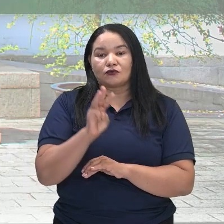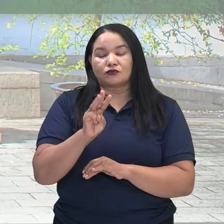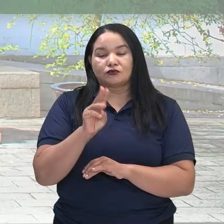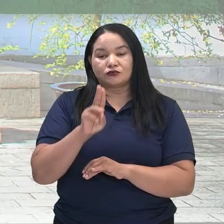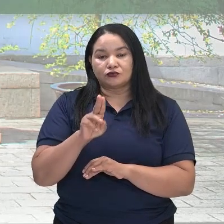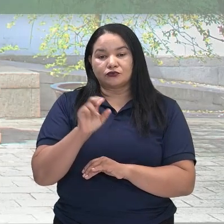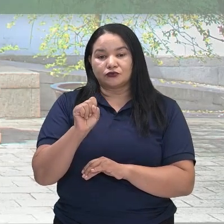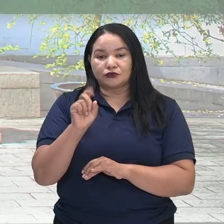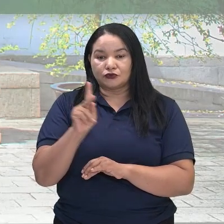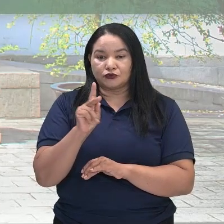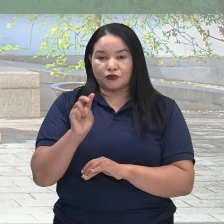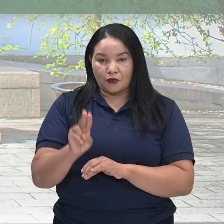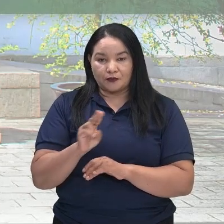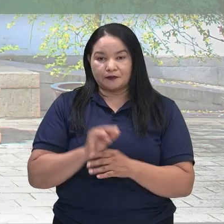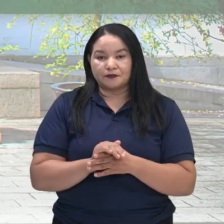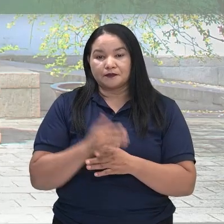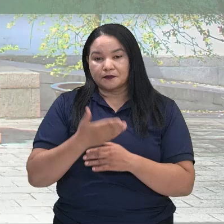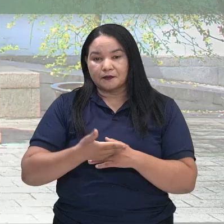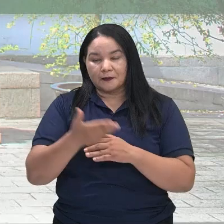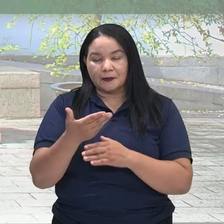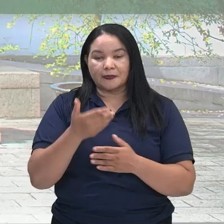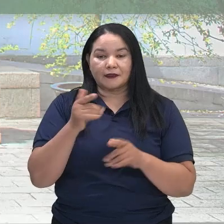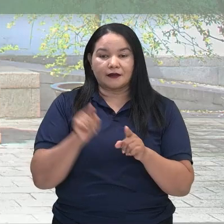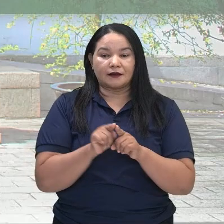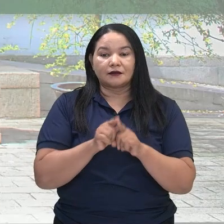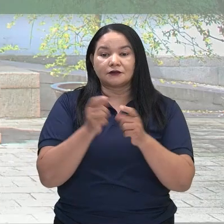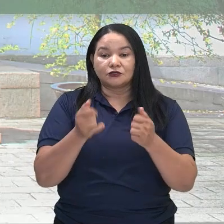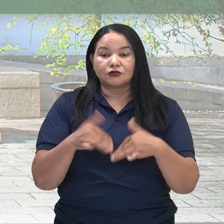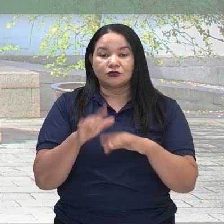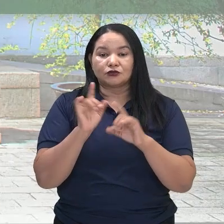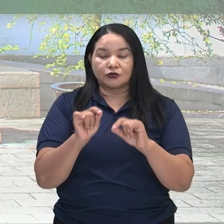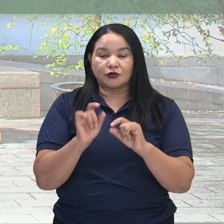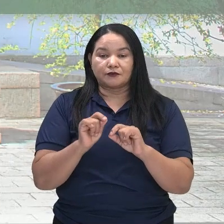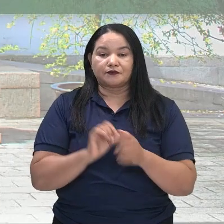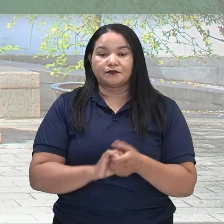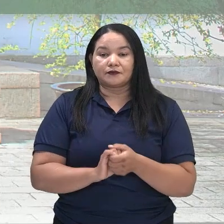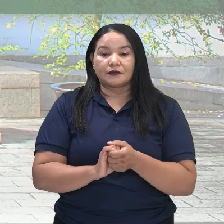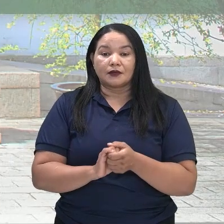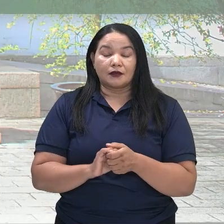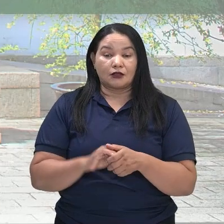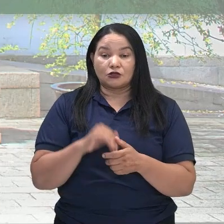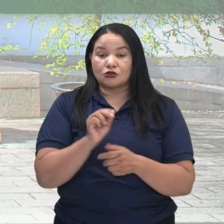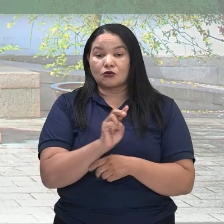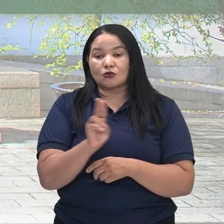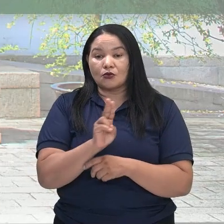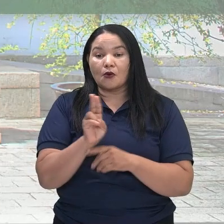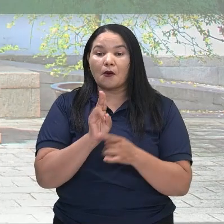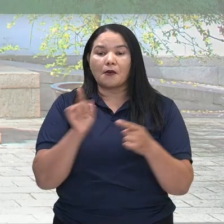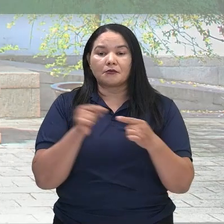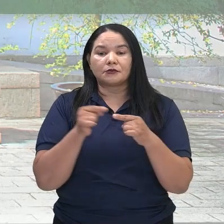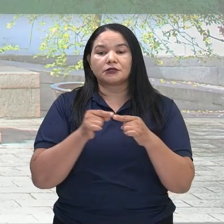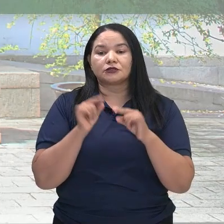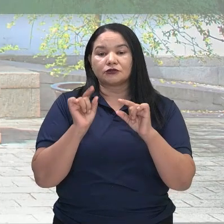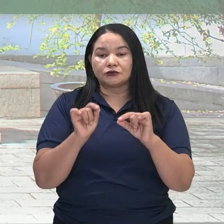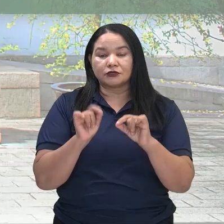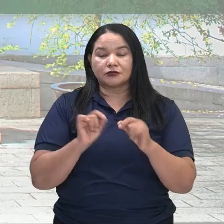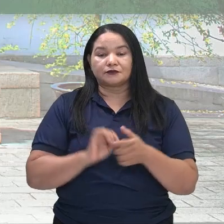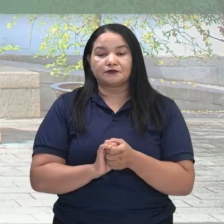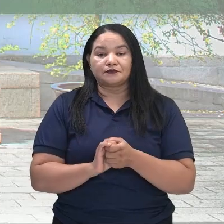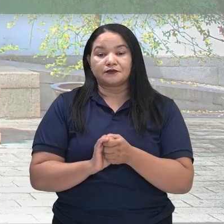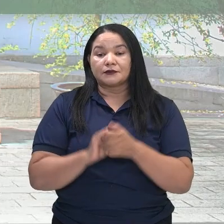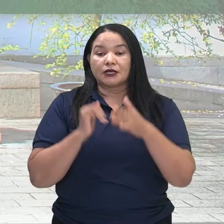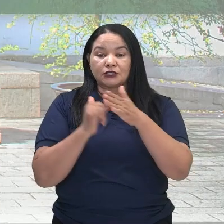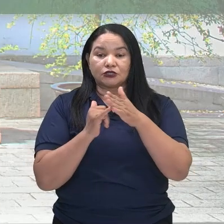prosseguindo, vamos ver aí um pouquinho da história. O Kung Fu também é chamado de Wushu ou Kushu, de acordo com o Instituto de Kung